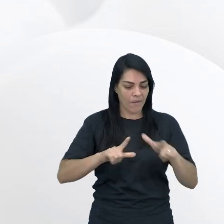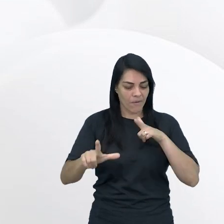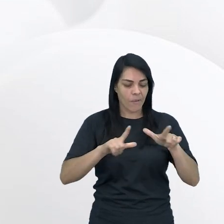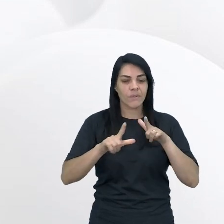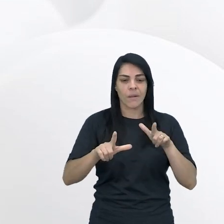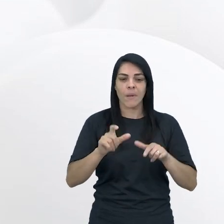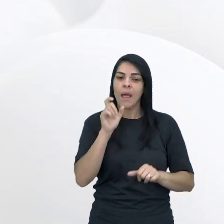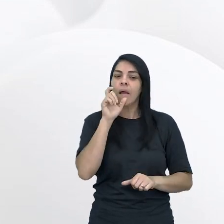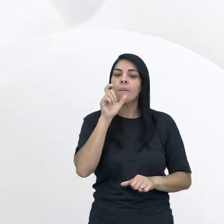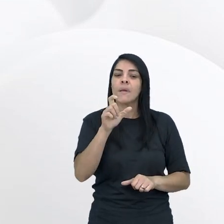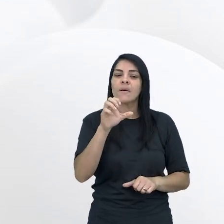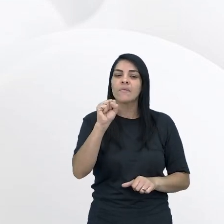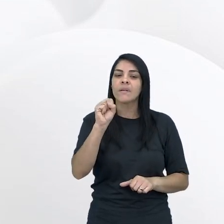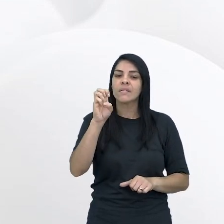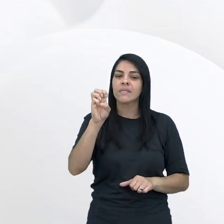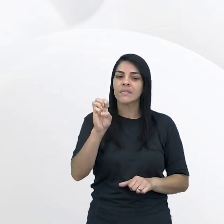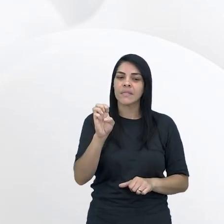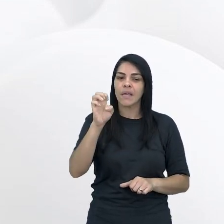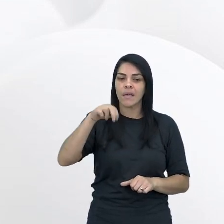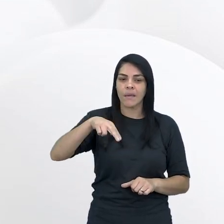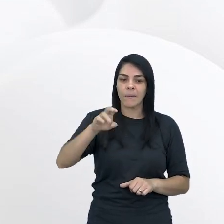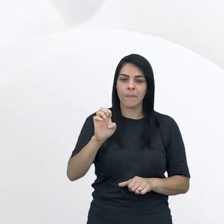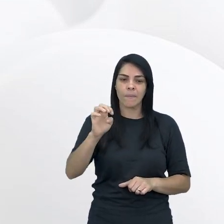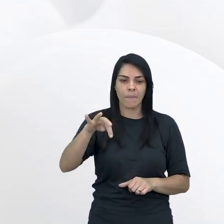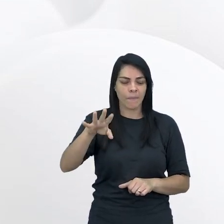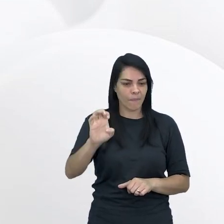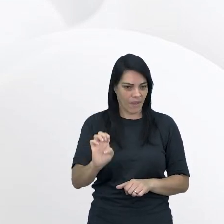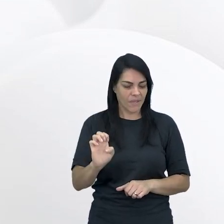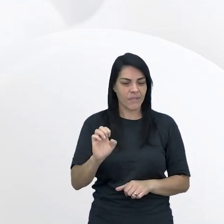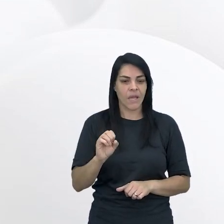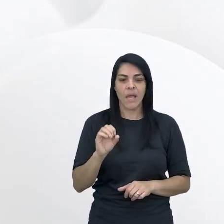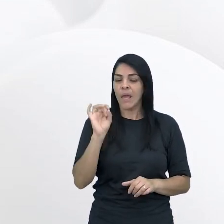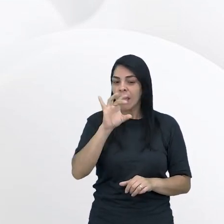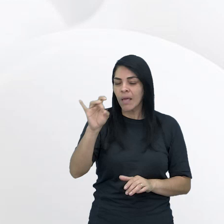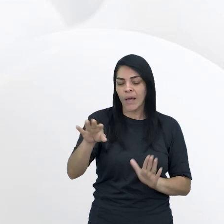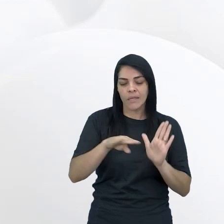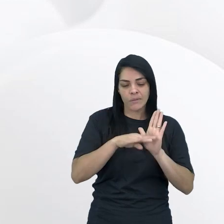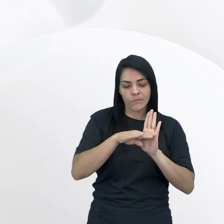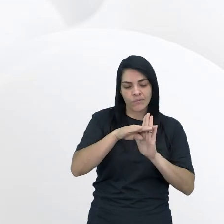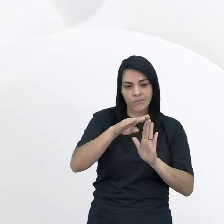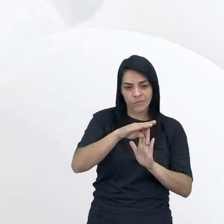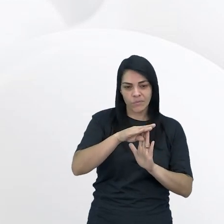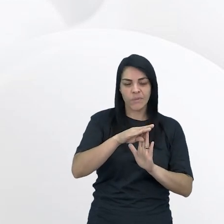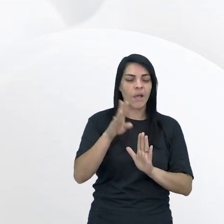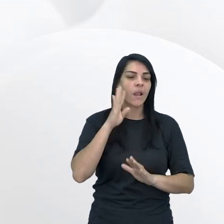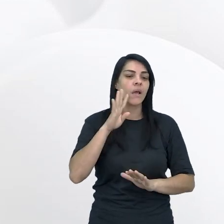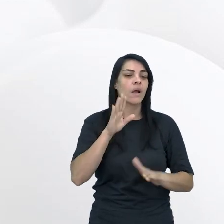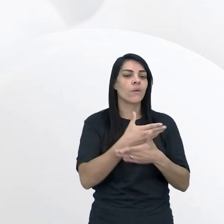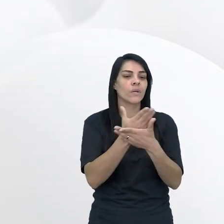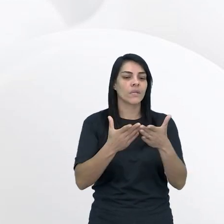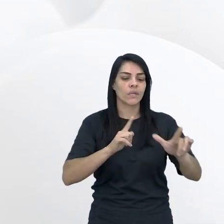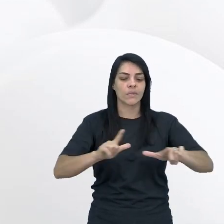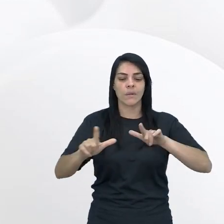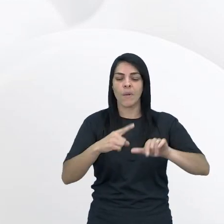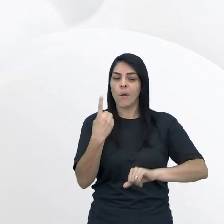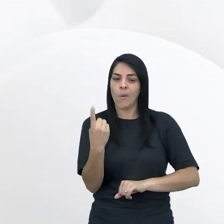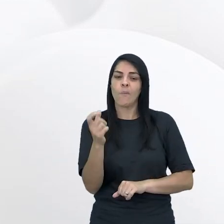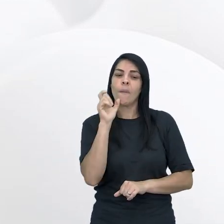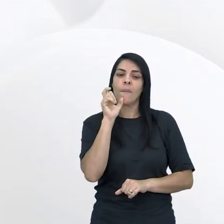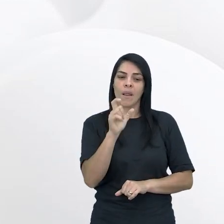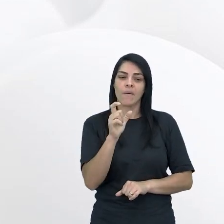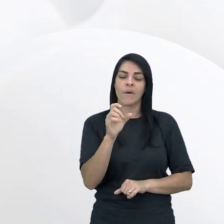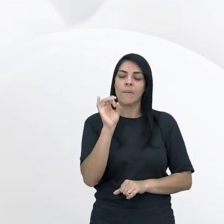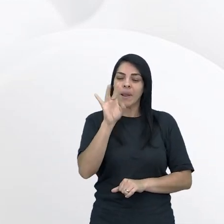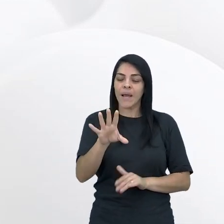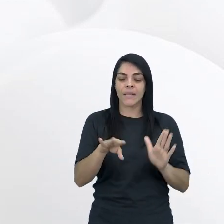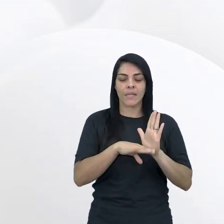inglês, né? Uma palavra, gente, sabe, em cada tópico, o ideal é que a gente trabalhe com uma palavra em cada tópico.